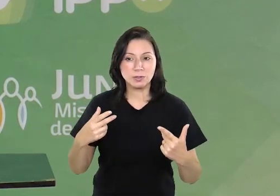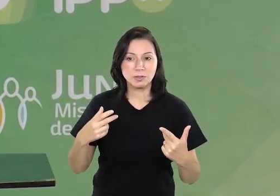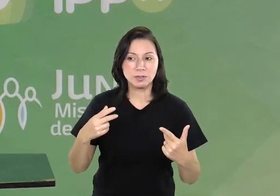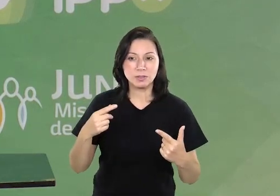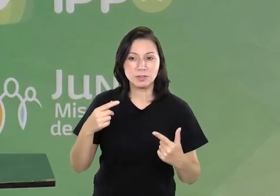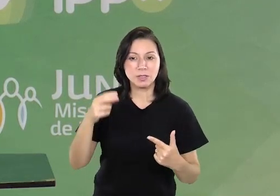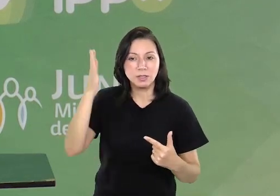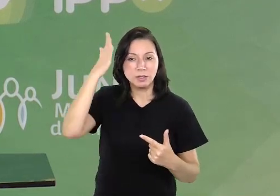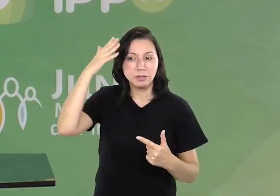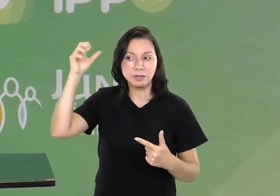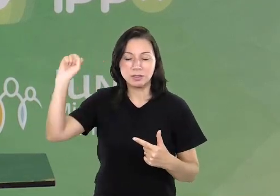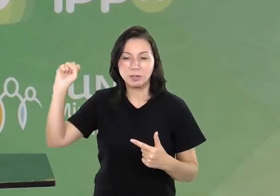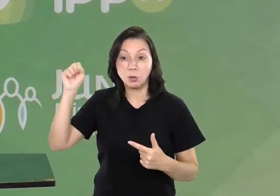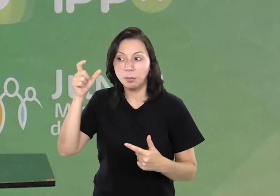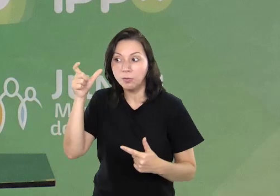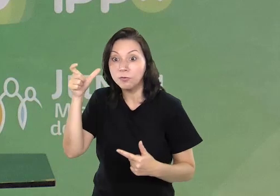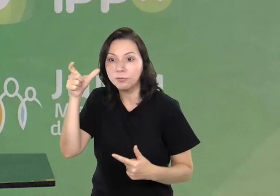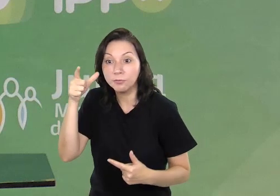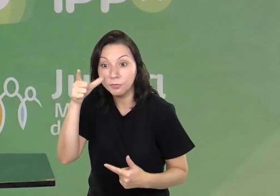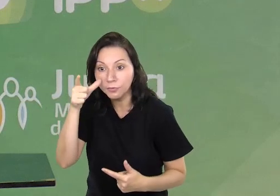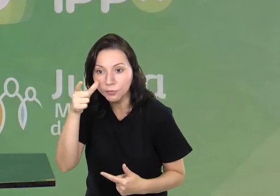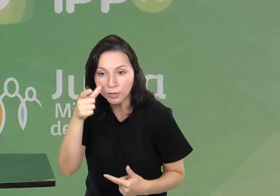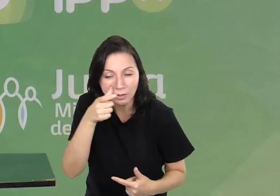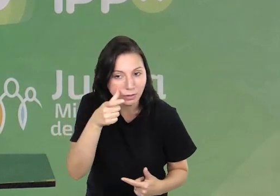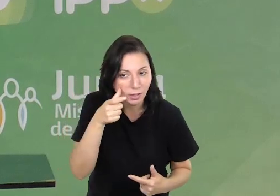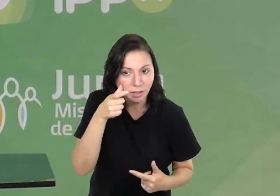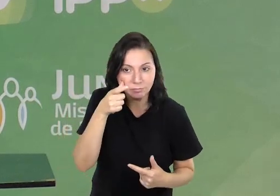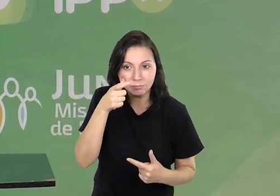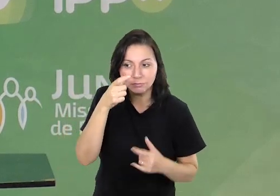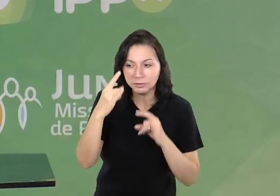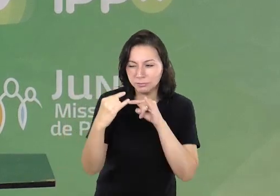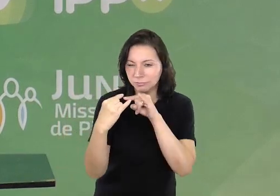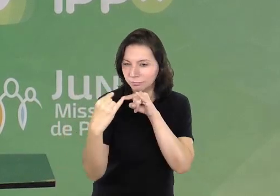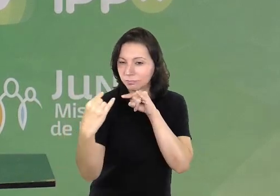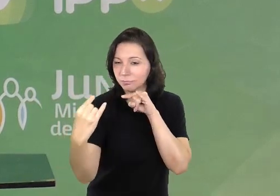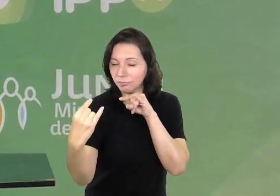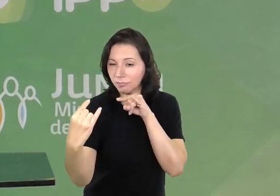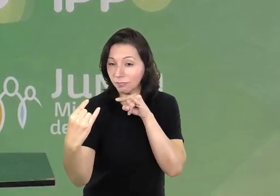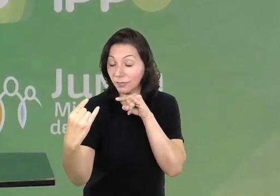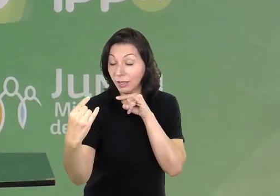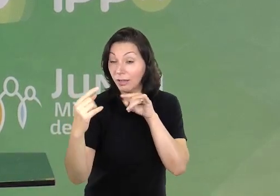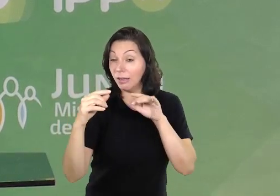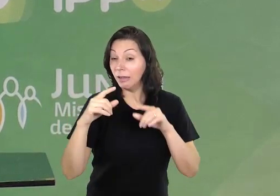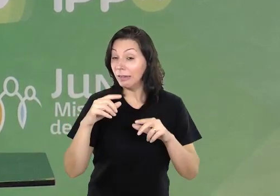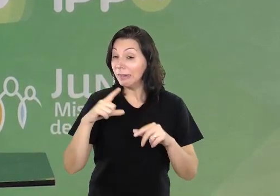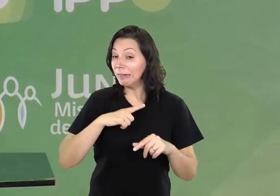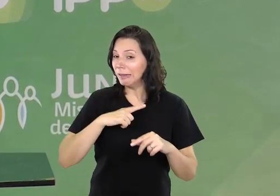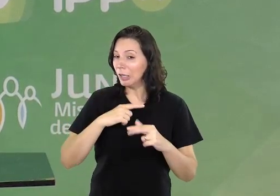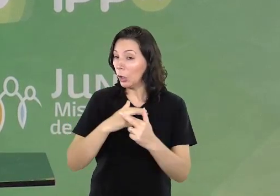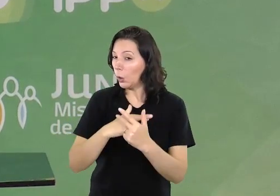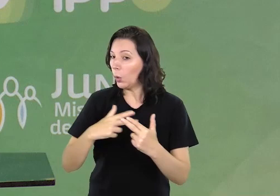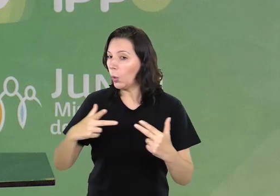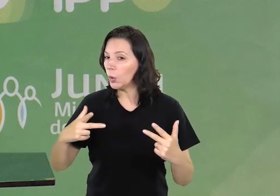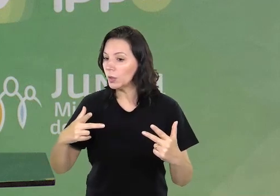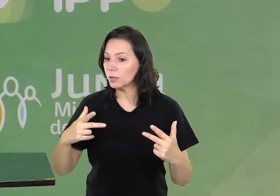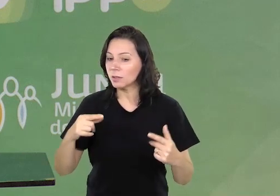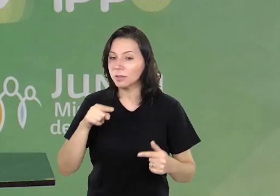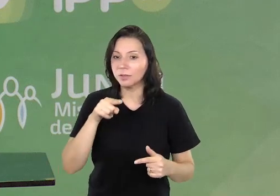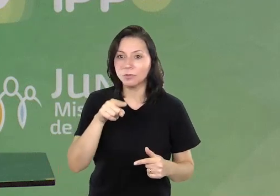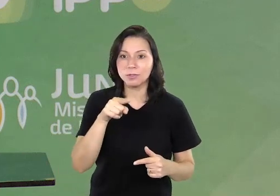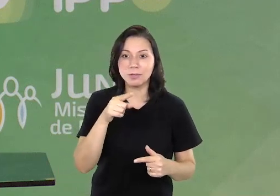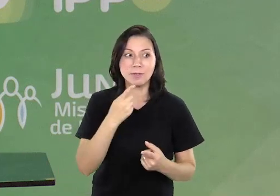Tem coisa que você vê e você é atraído Tem coisa que você deseja e quer experimentar